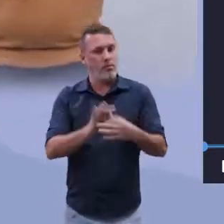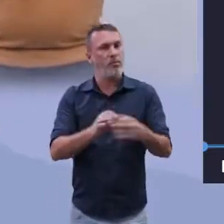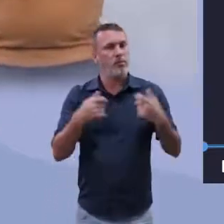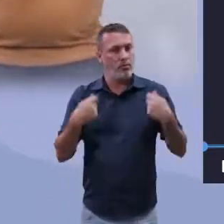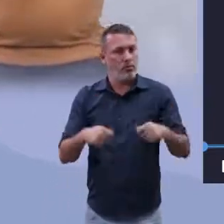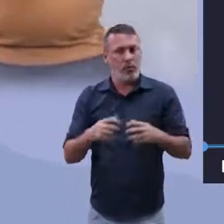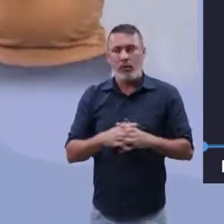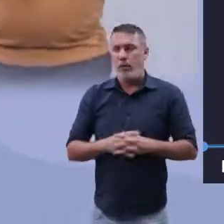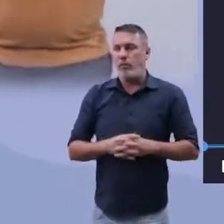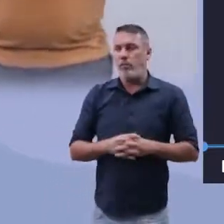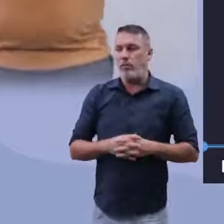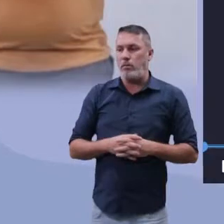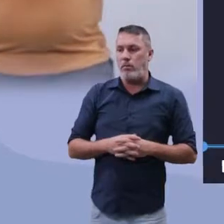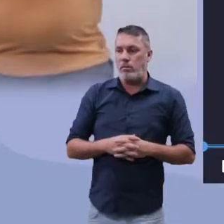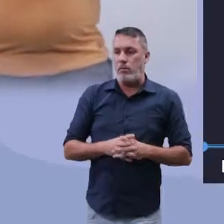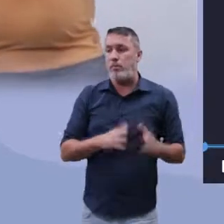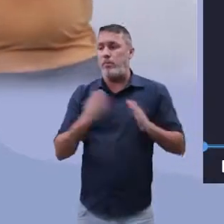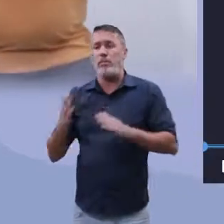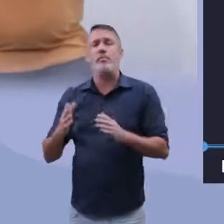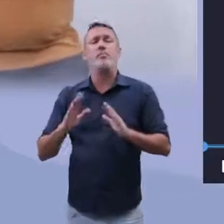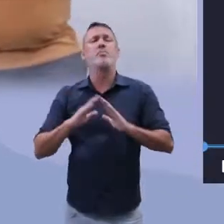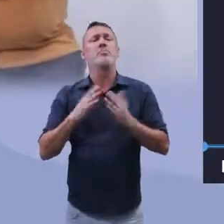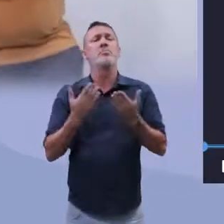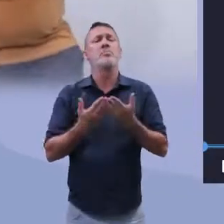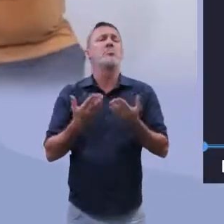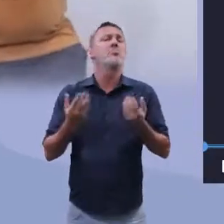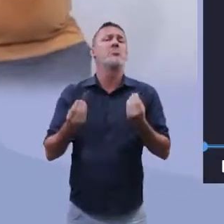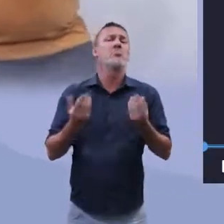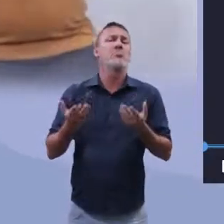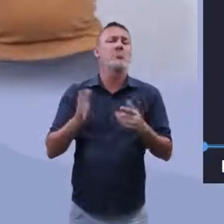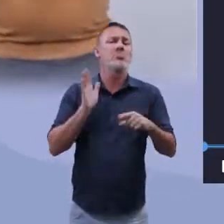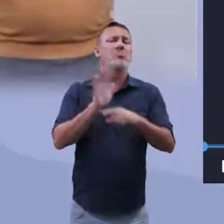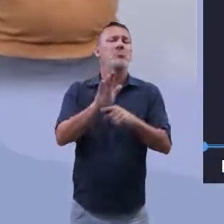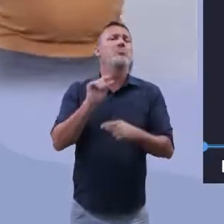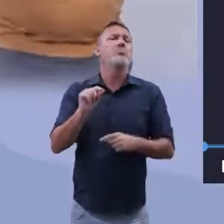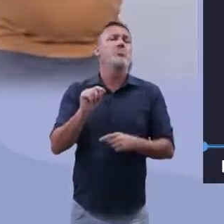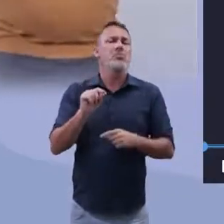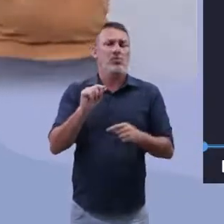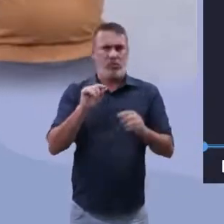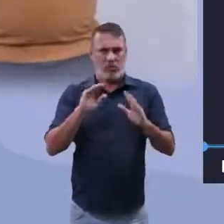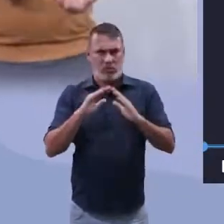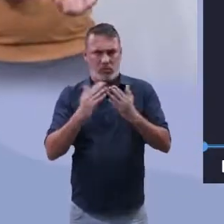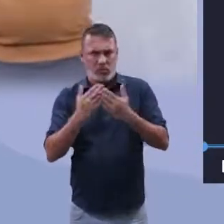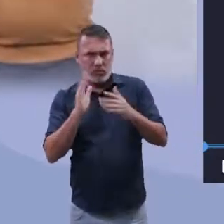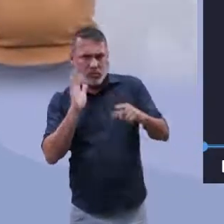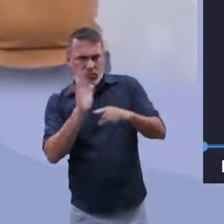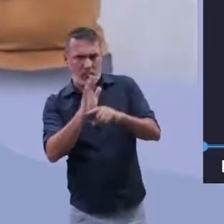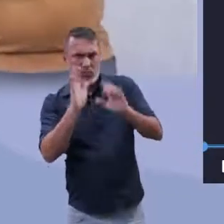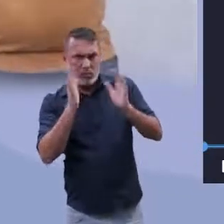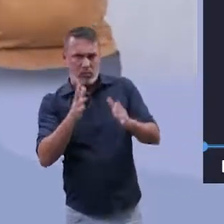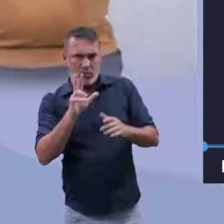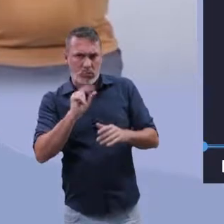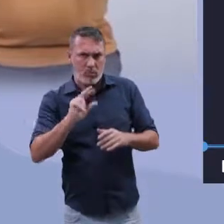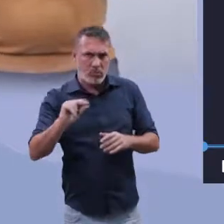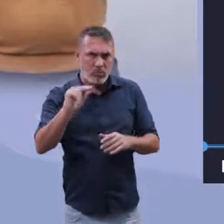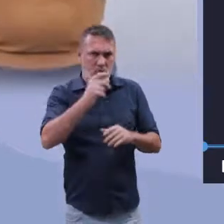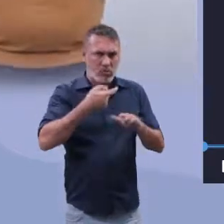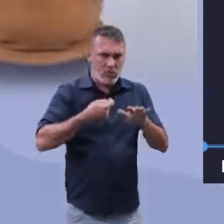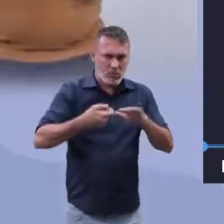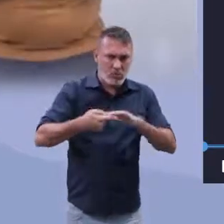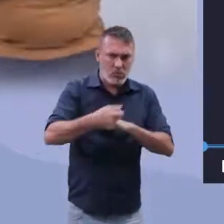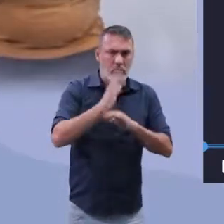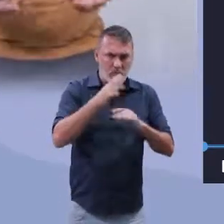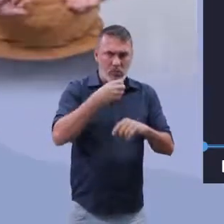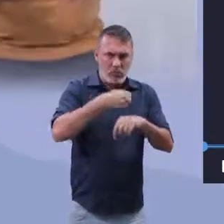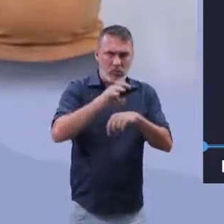vai seguir. Nós temos, o que a escola trata com vocês sobre isso? Quando que a escola falou sobre fake news? Você está falando, você é a escola,